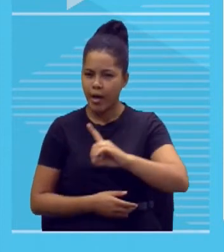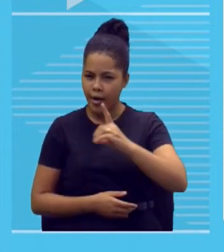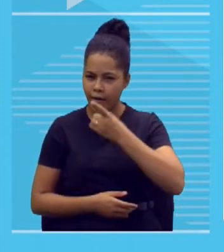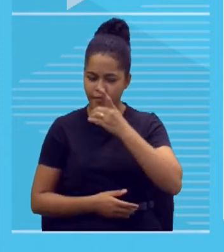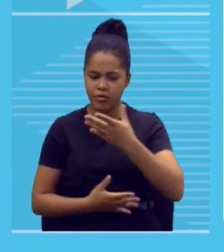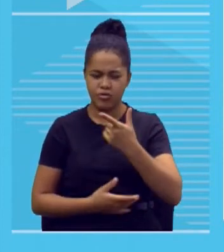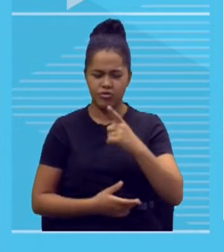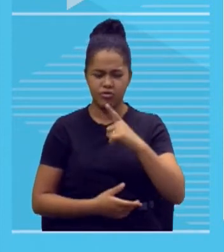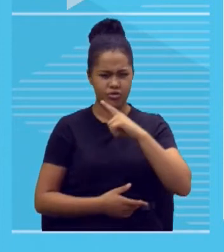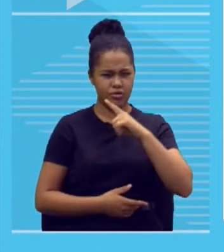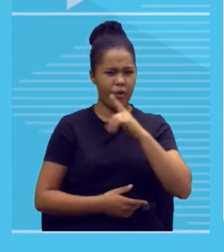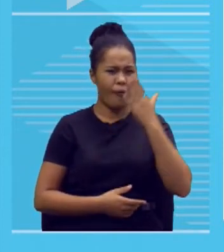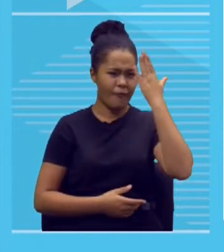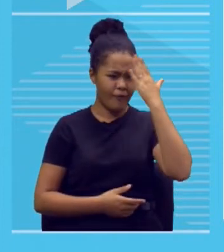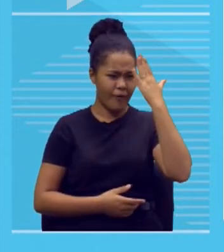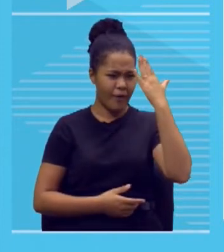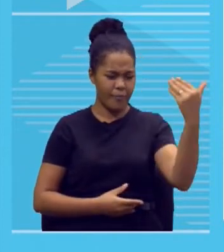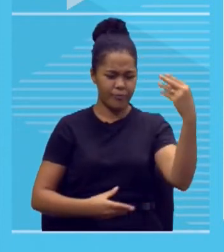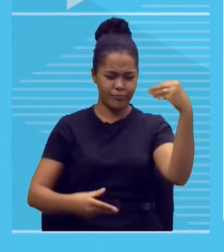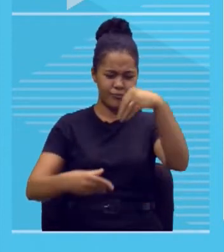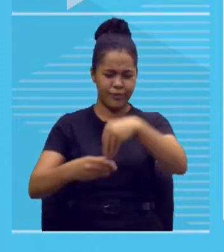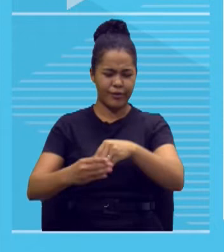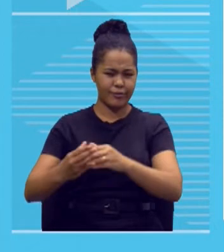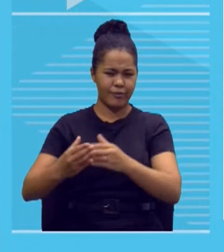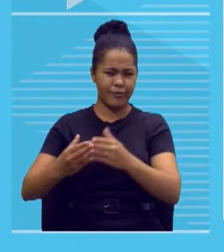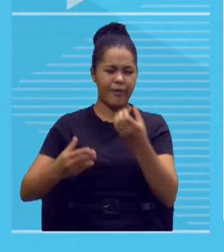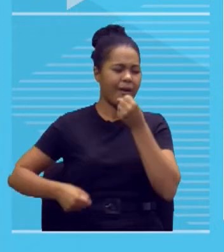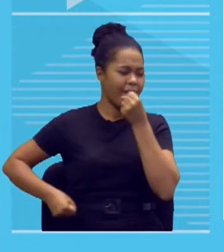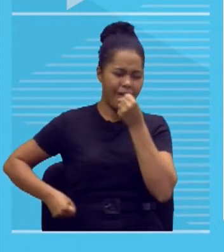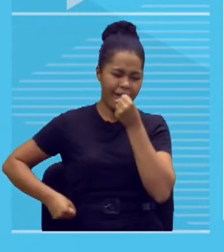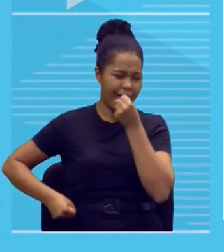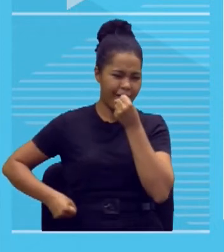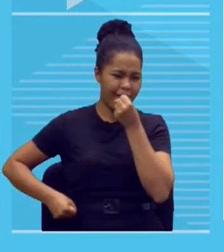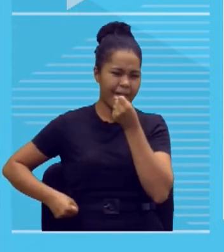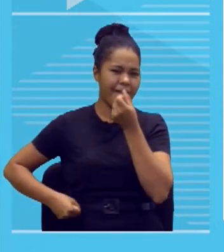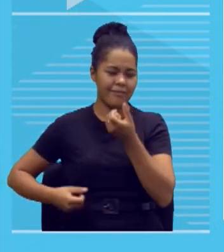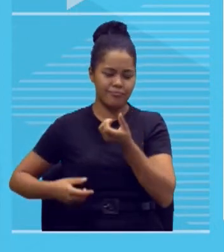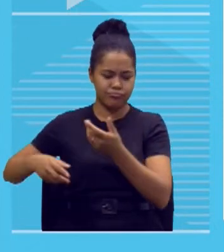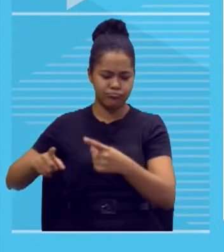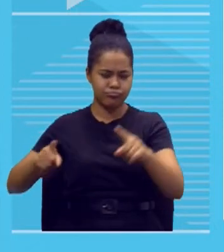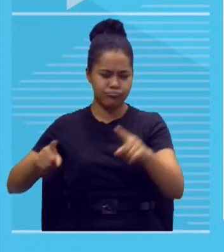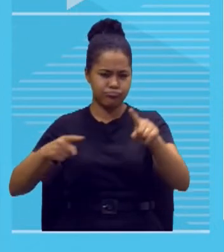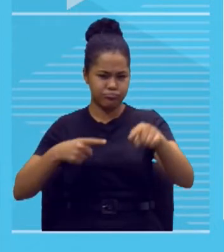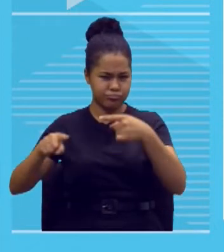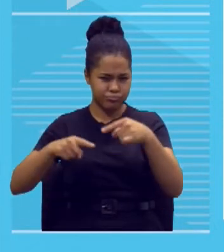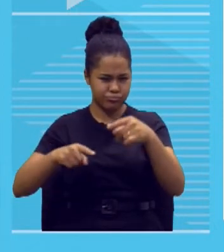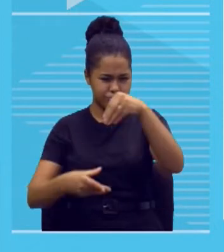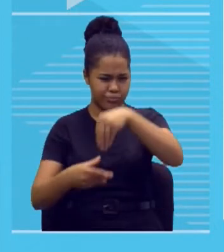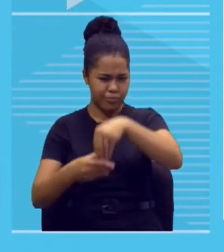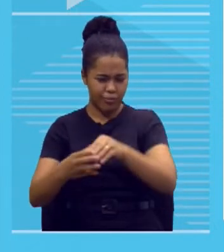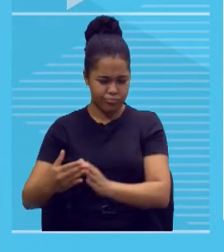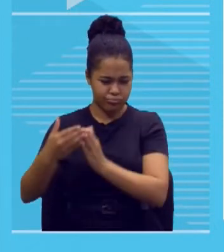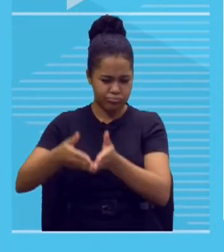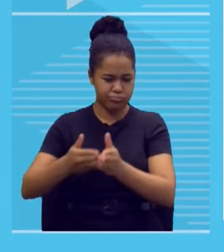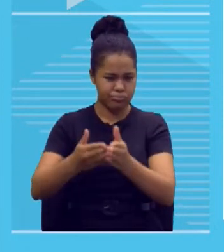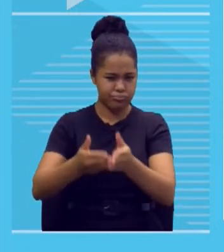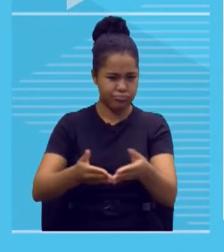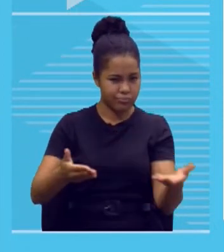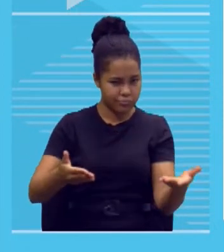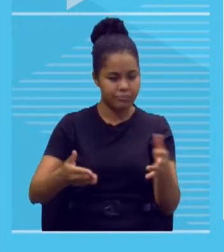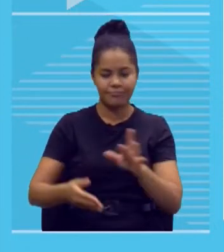cantando né que ele Roberto Carlos Cruzeiro derrota é shopping tem macho tem do navio